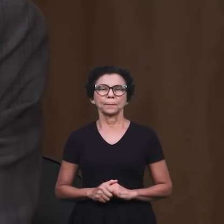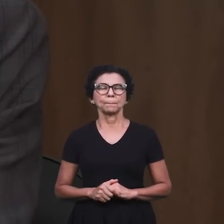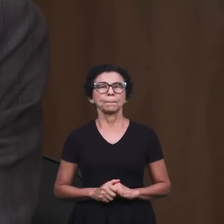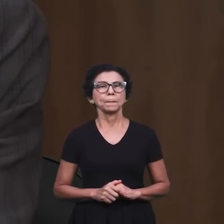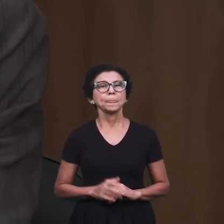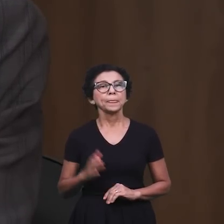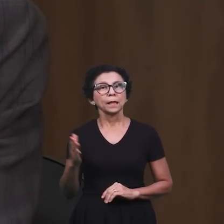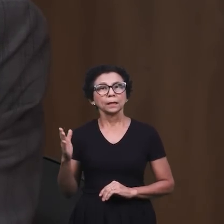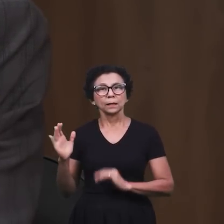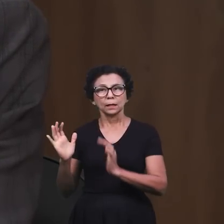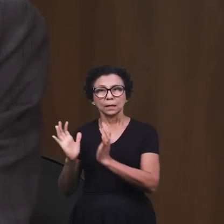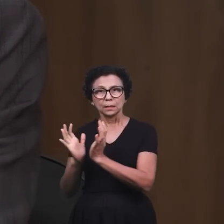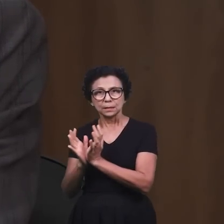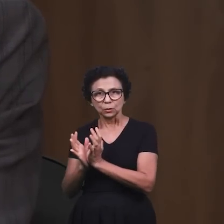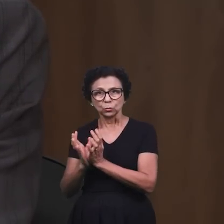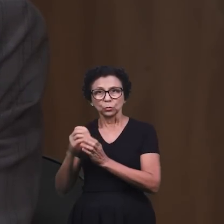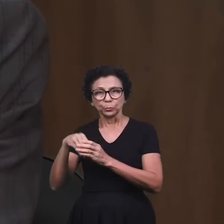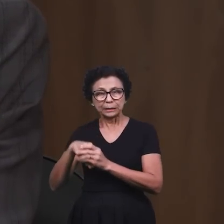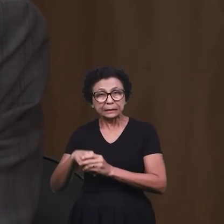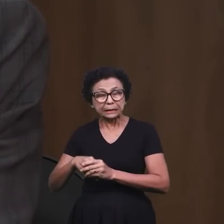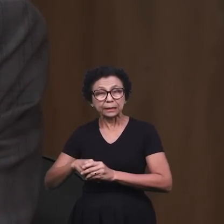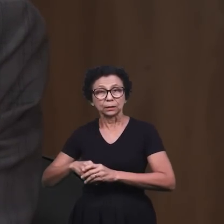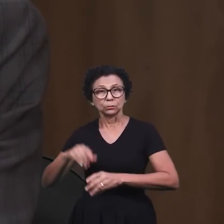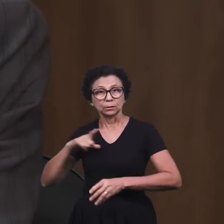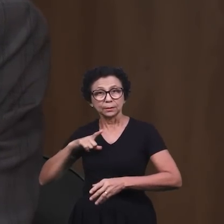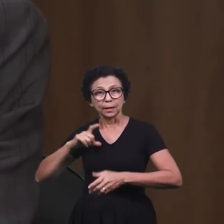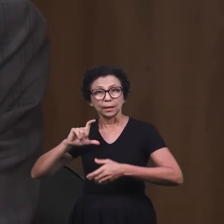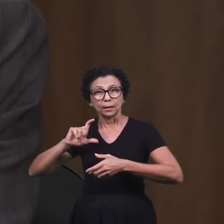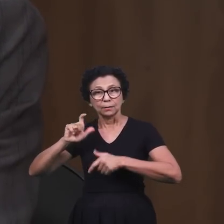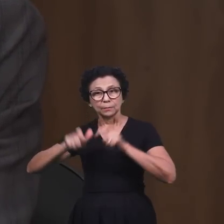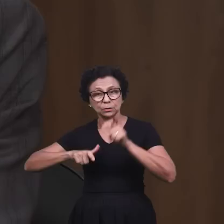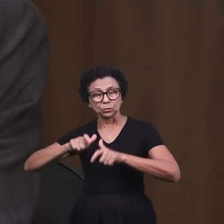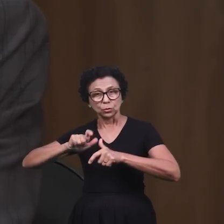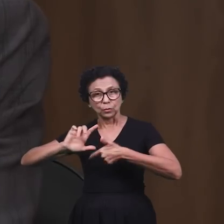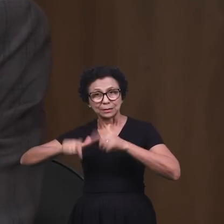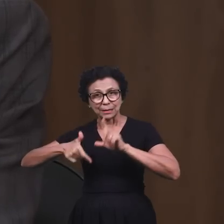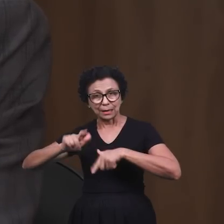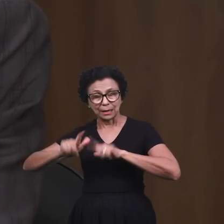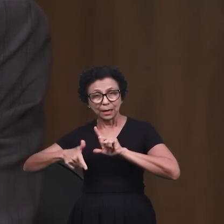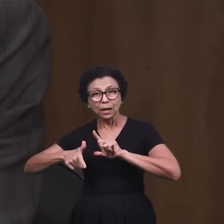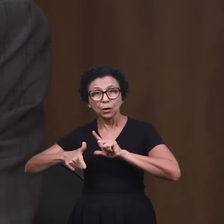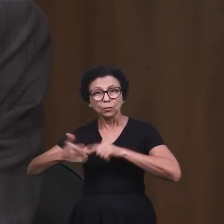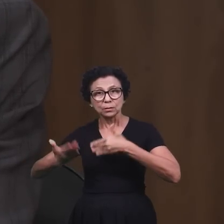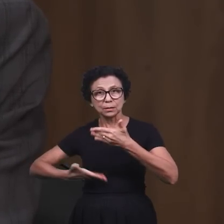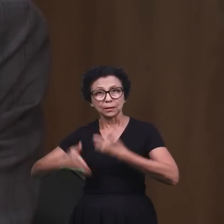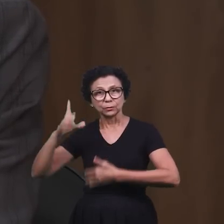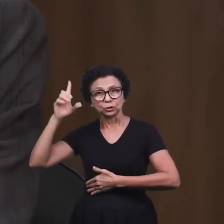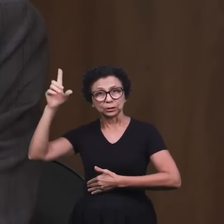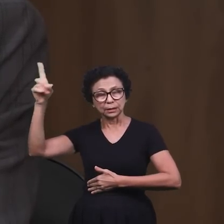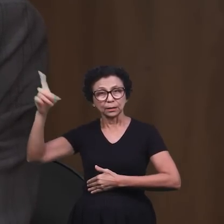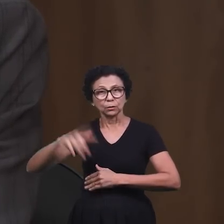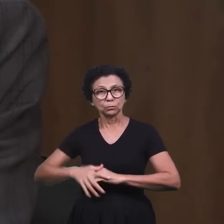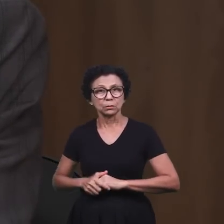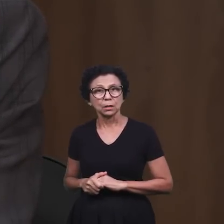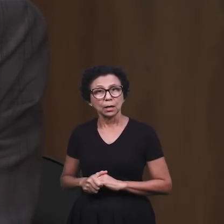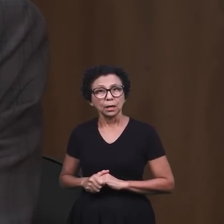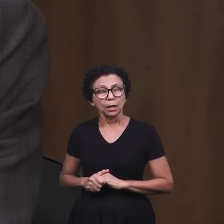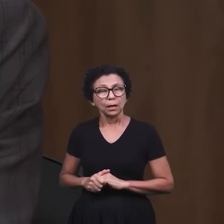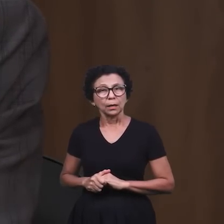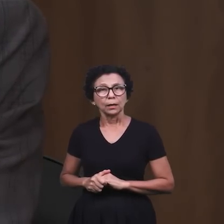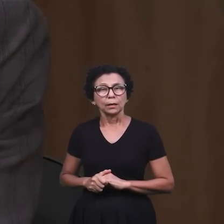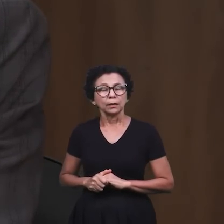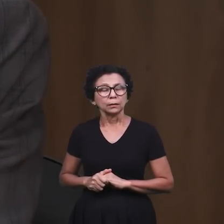Israel, certo? Então, são dois entendimentos que há no meio evangélico, a igreja como continuação de Israel, que é a